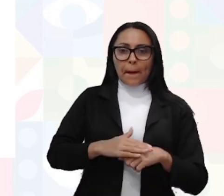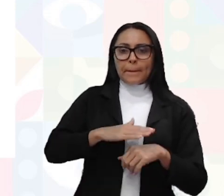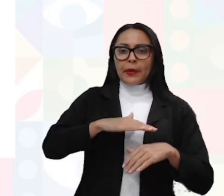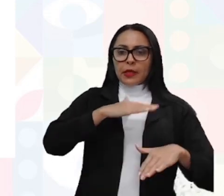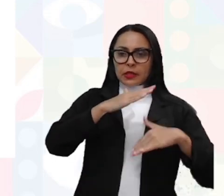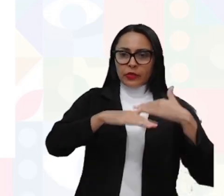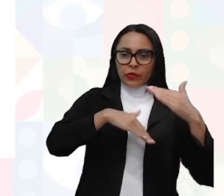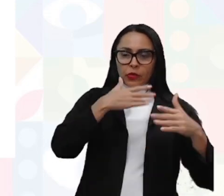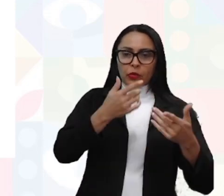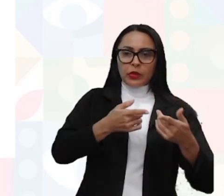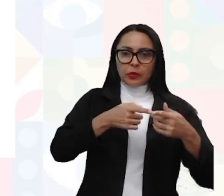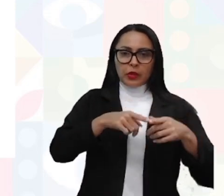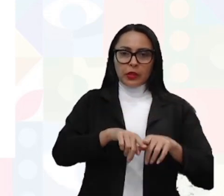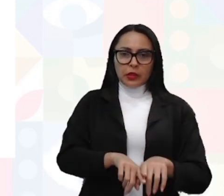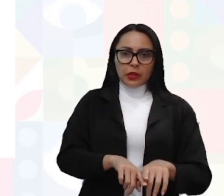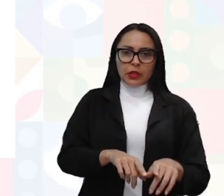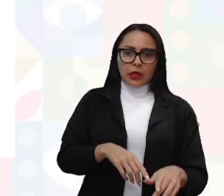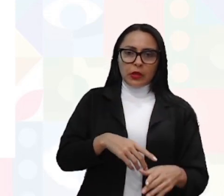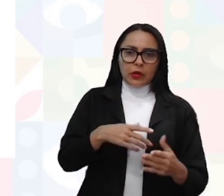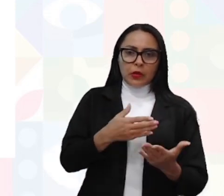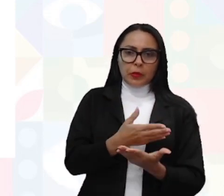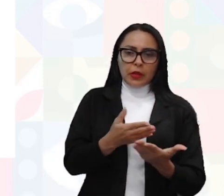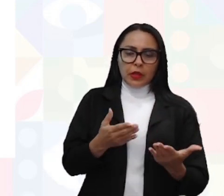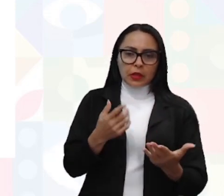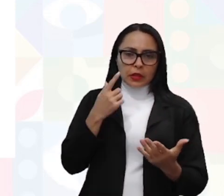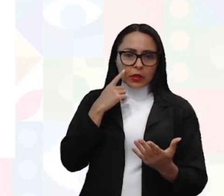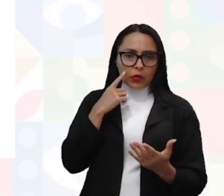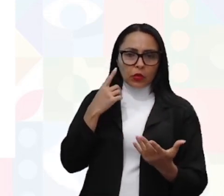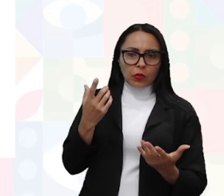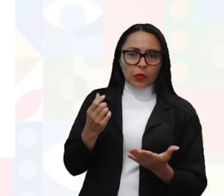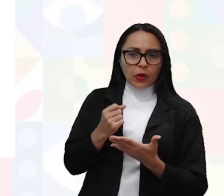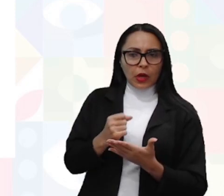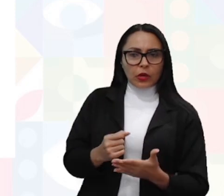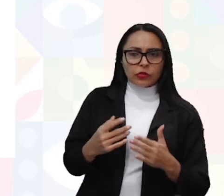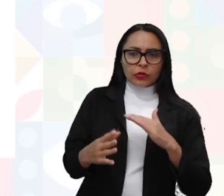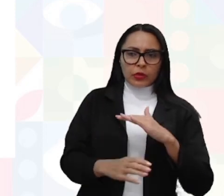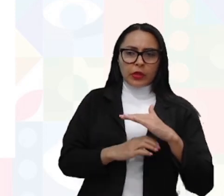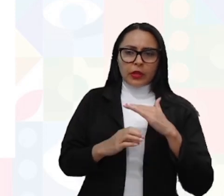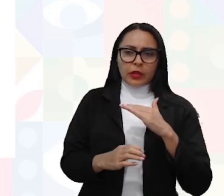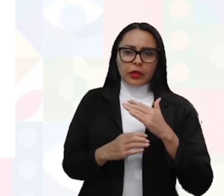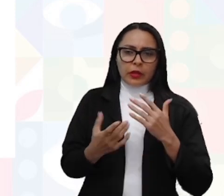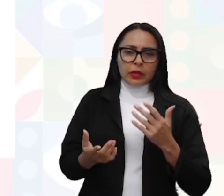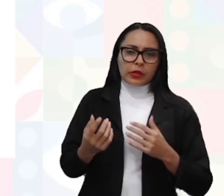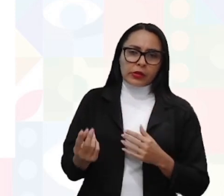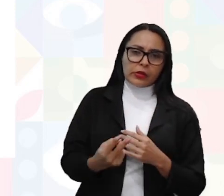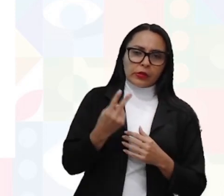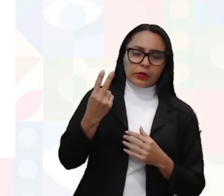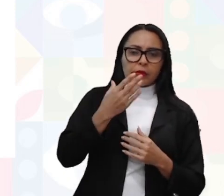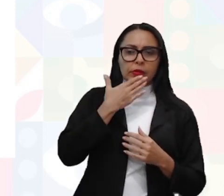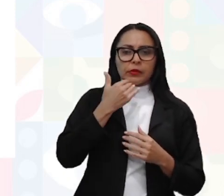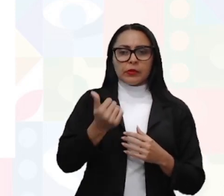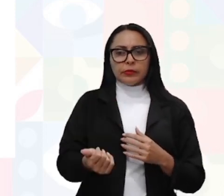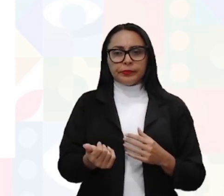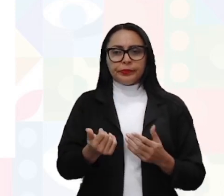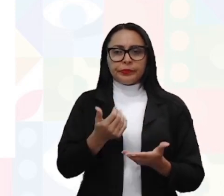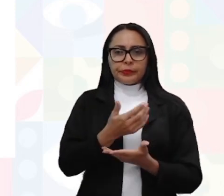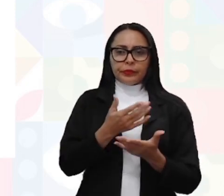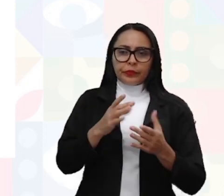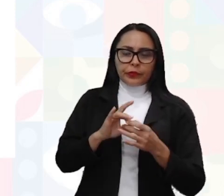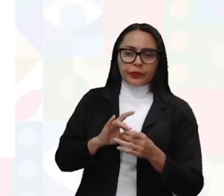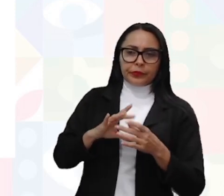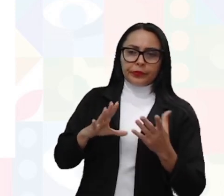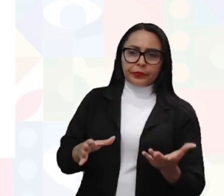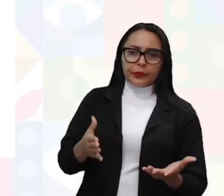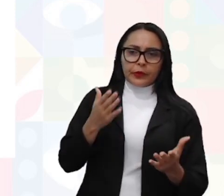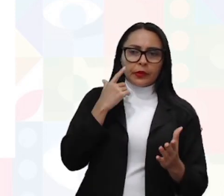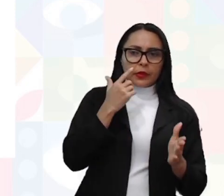de parceria que é conhecido como cooperação entre as empresas. A cooperação valoriza melhor o negócio,